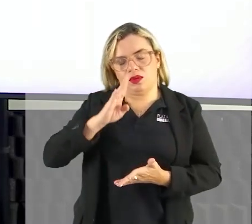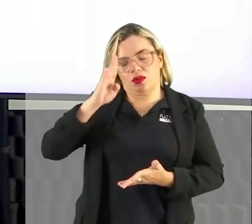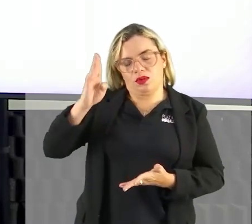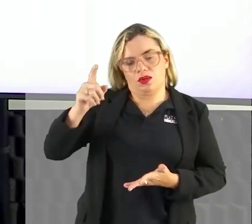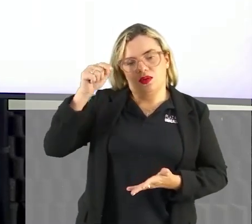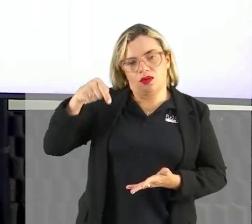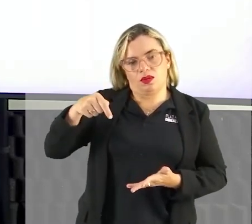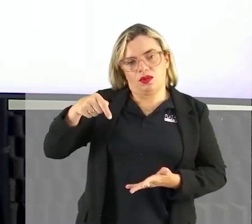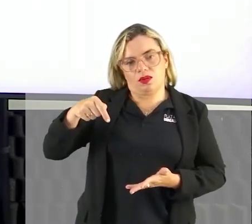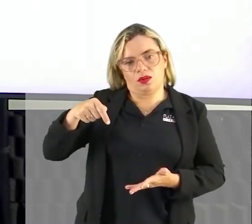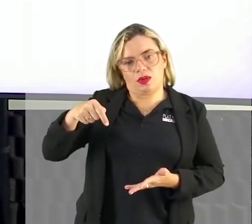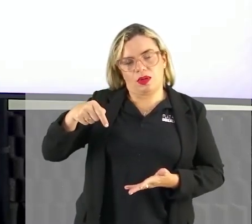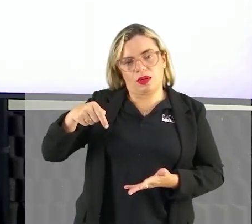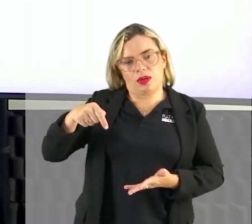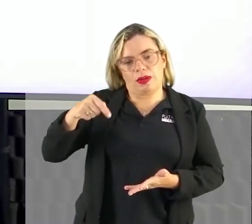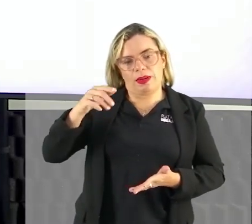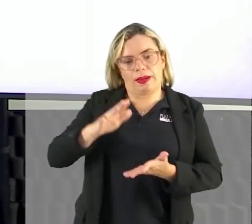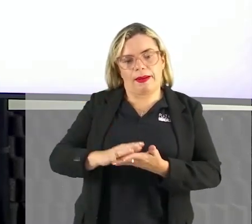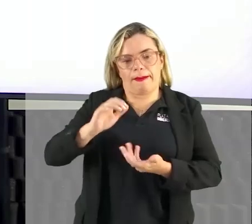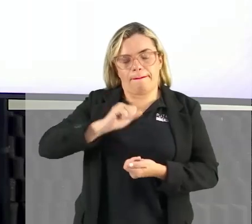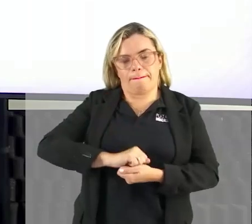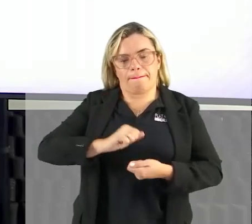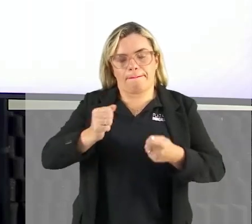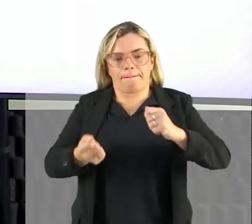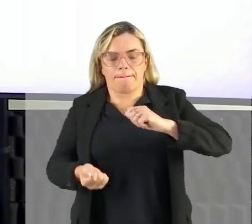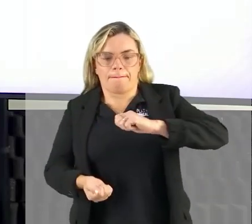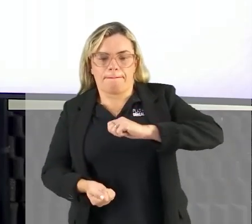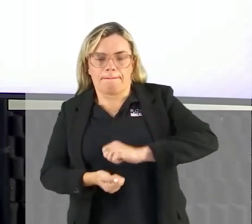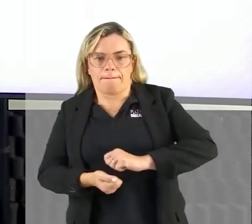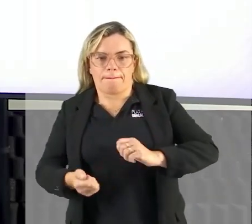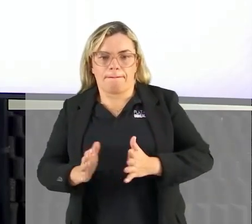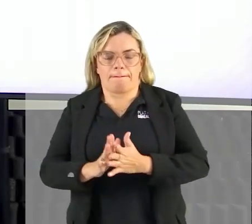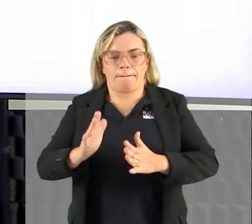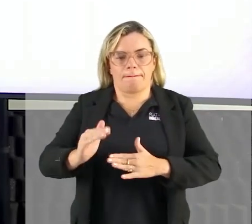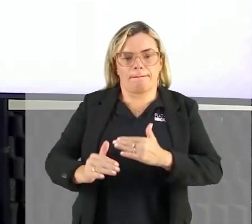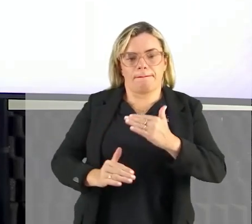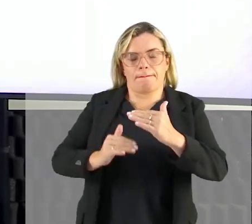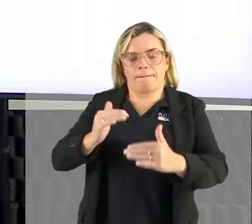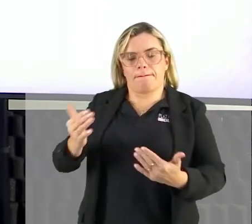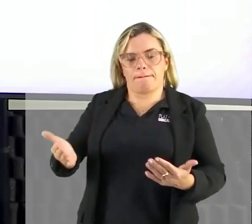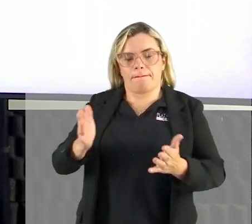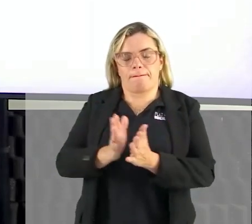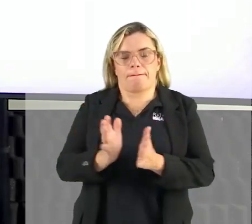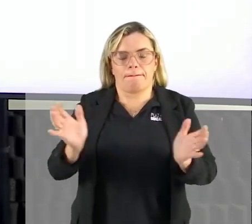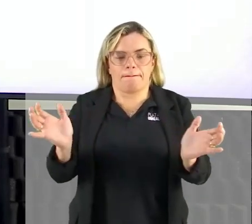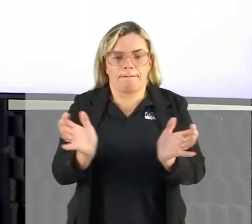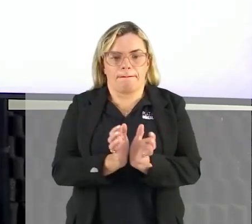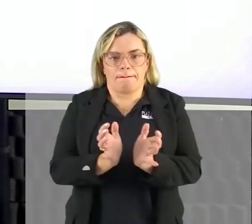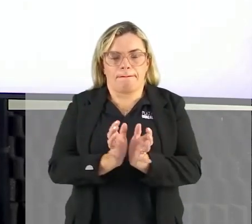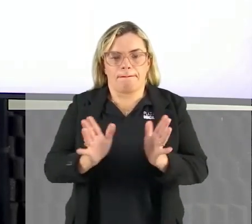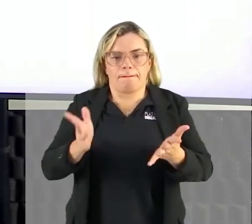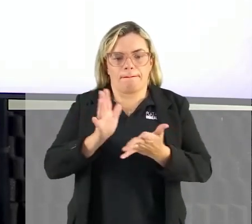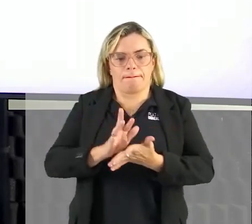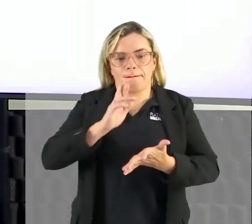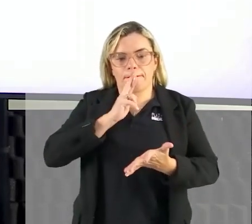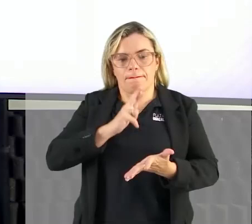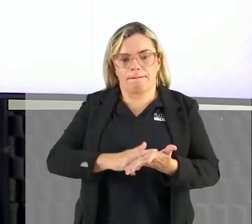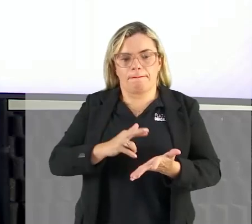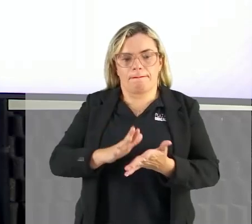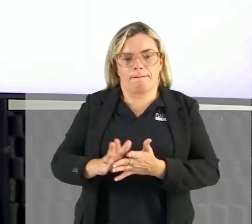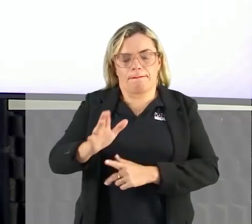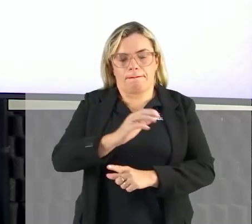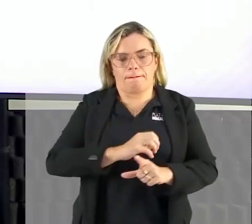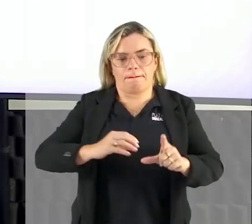então, dessa adaptação, né? Ele é a adaptação evolutiva desse grupo, tá bom? Então, a resposta é a letra